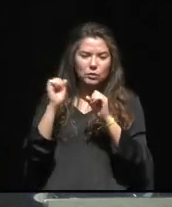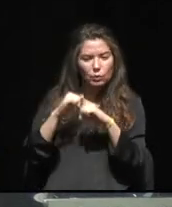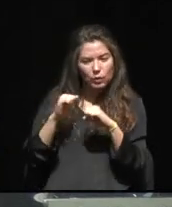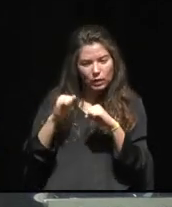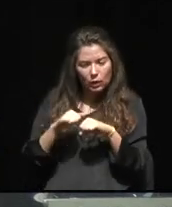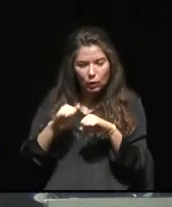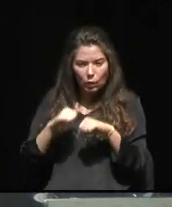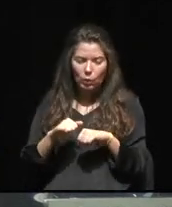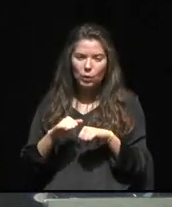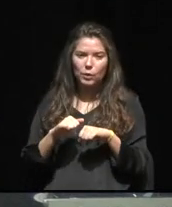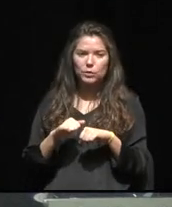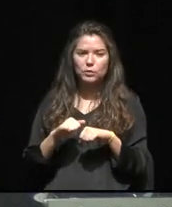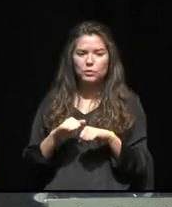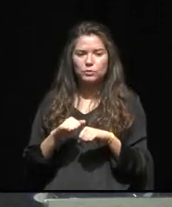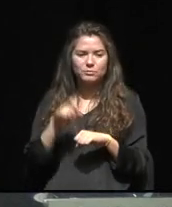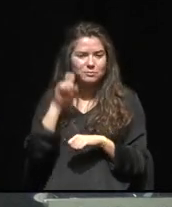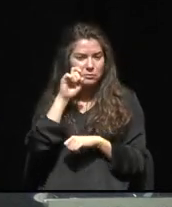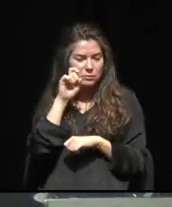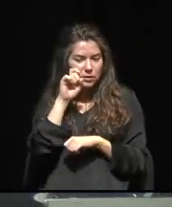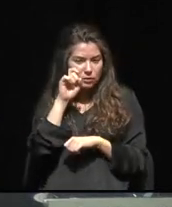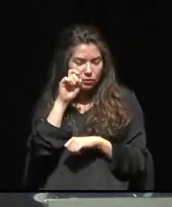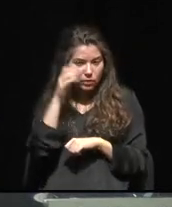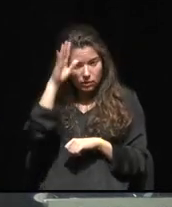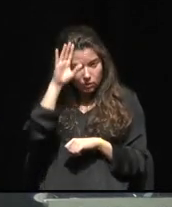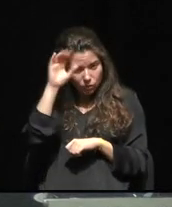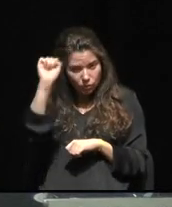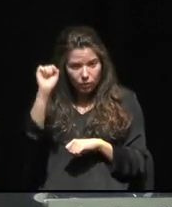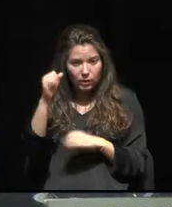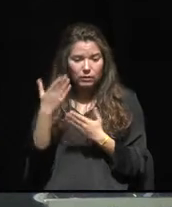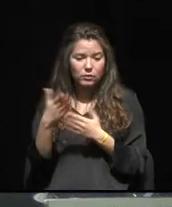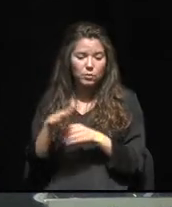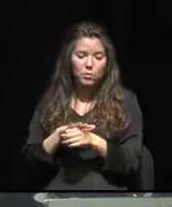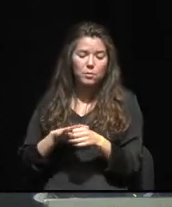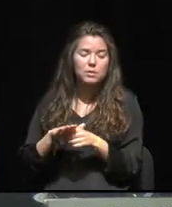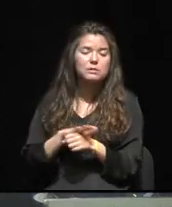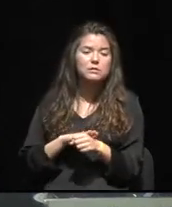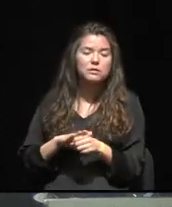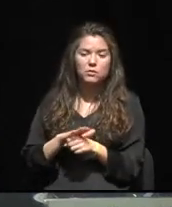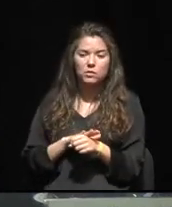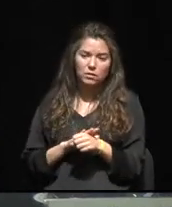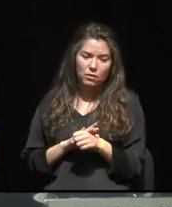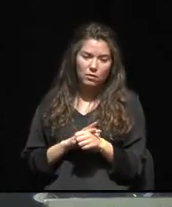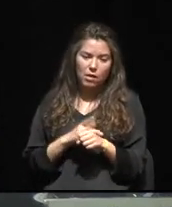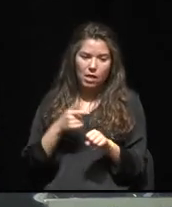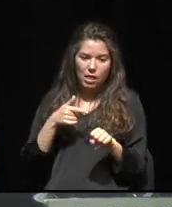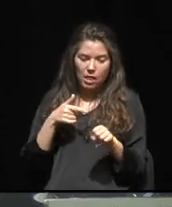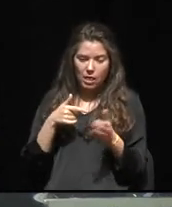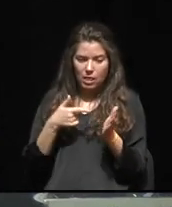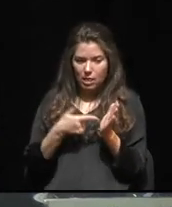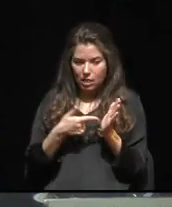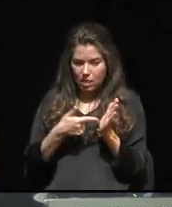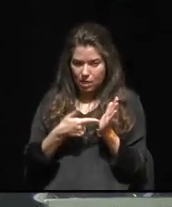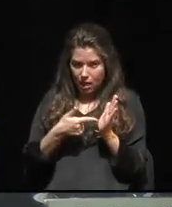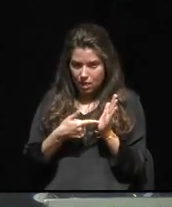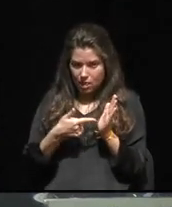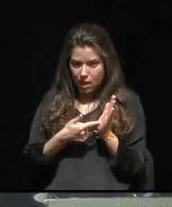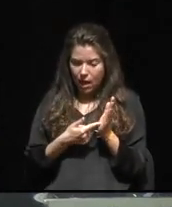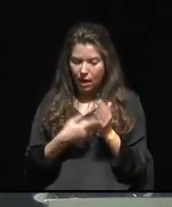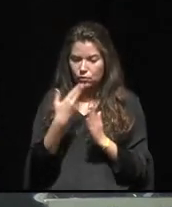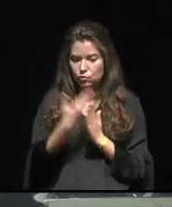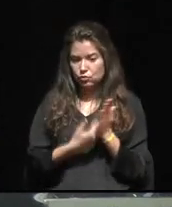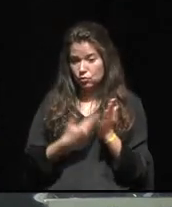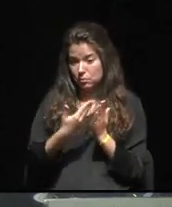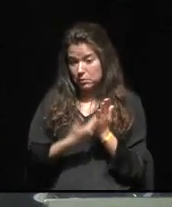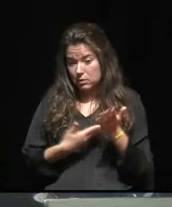um uma uma uma defesa por parte do governo de uma situação que não era aquela que estava considerada nos